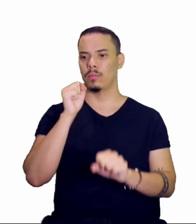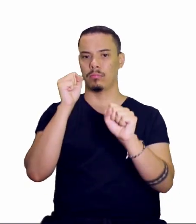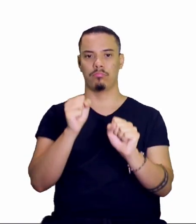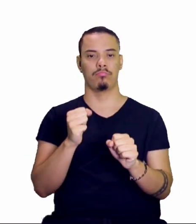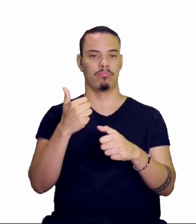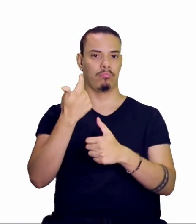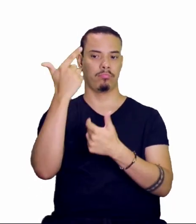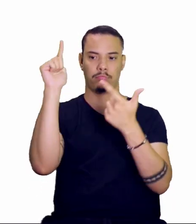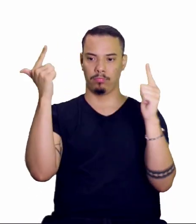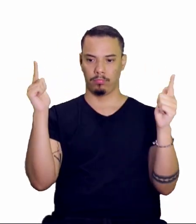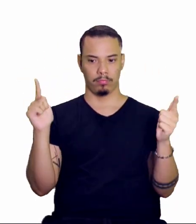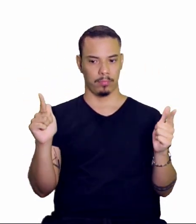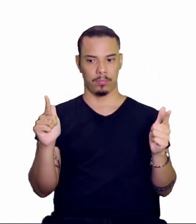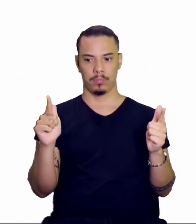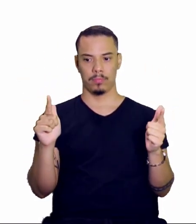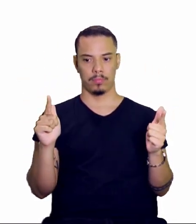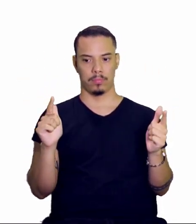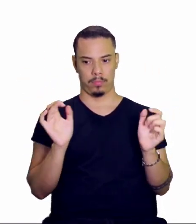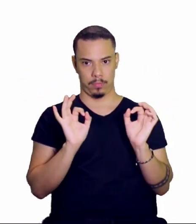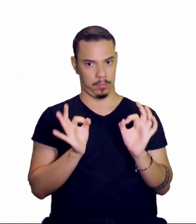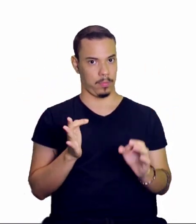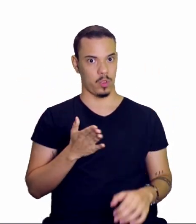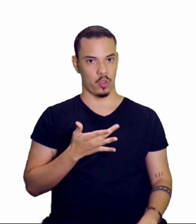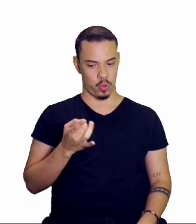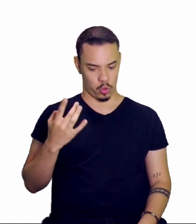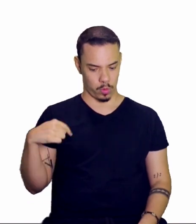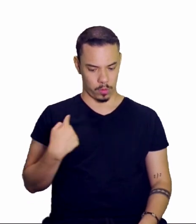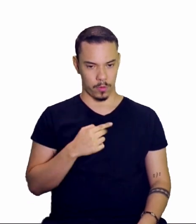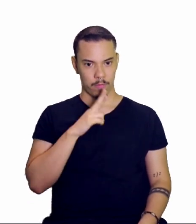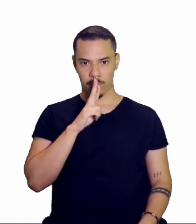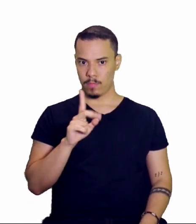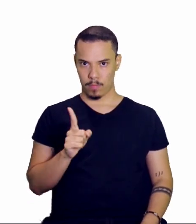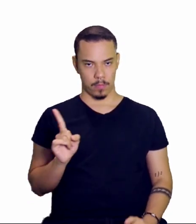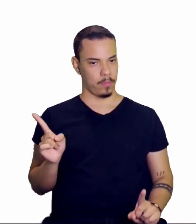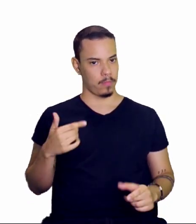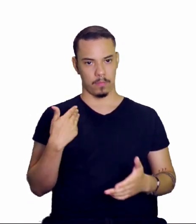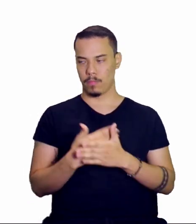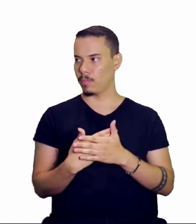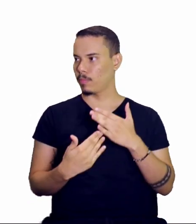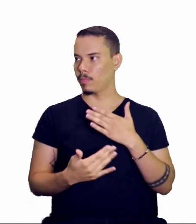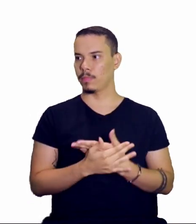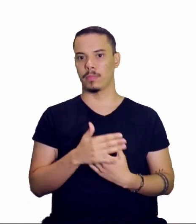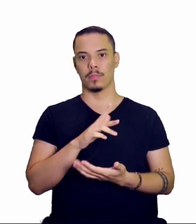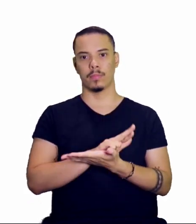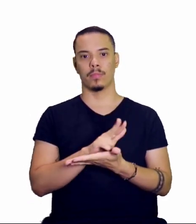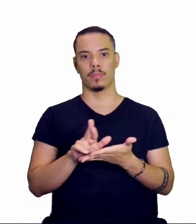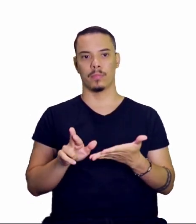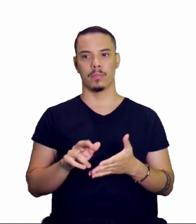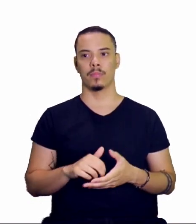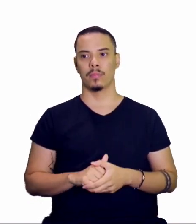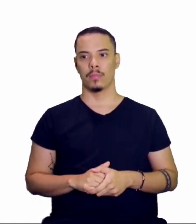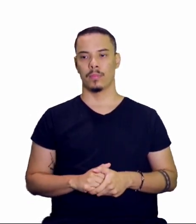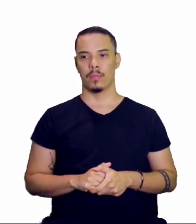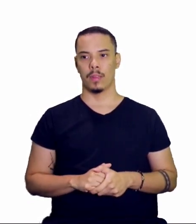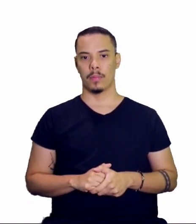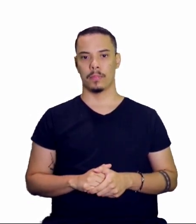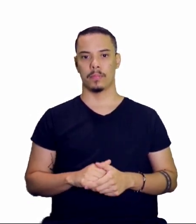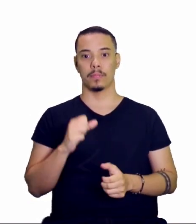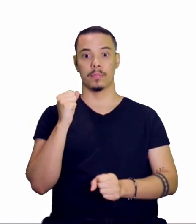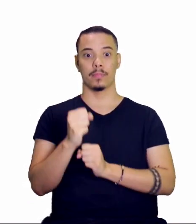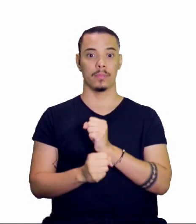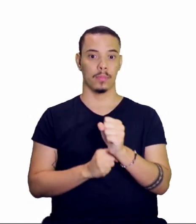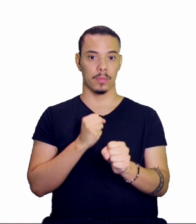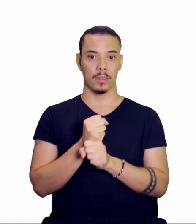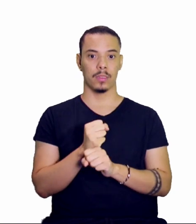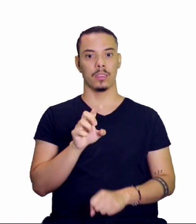né? Exatamente. Deise? Não quer dizer que só as nossas respostas estão corretas. Tempo, vamos ver. Olha só. ano,